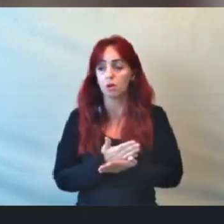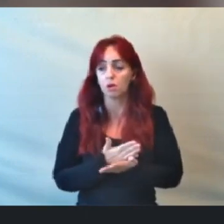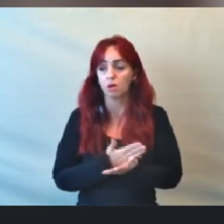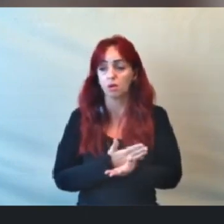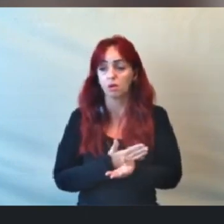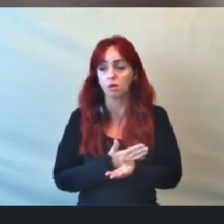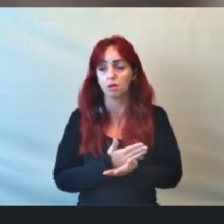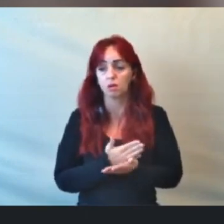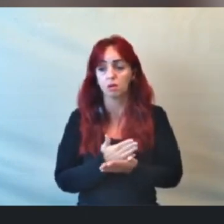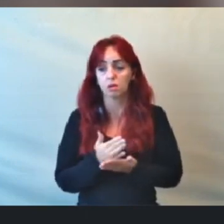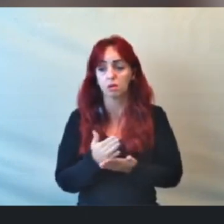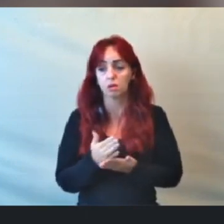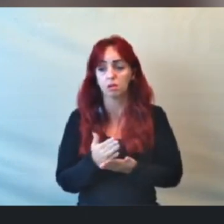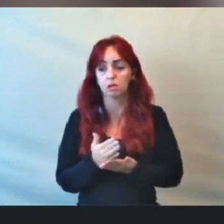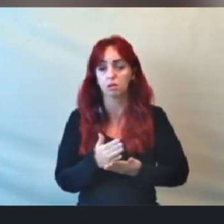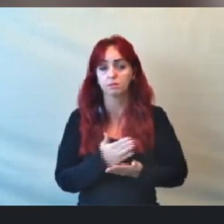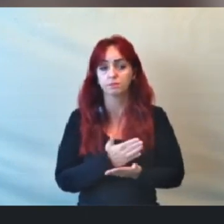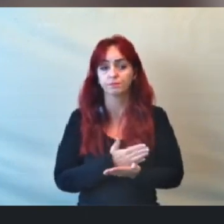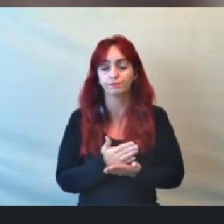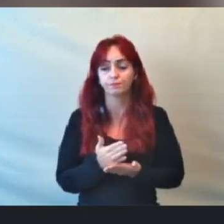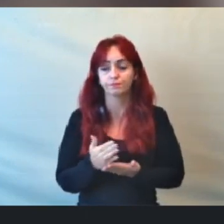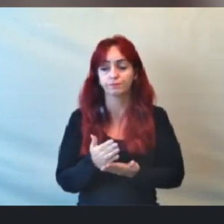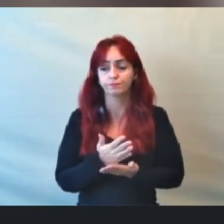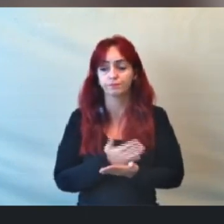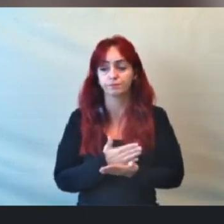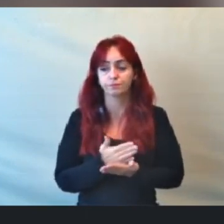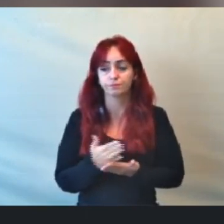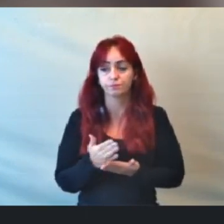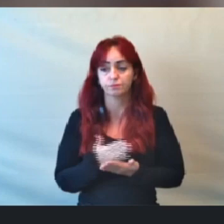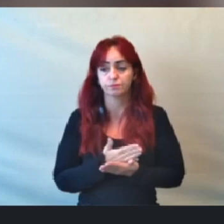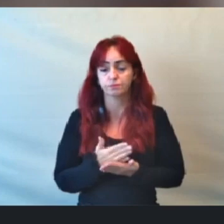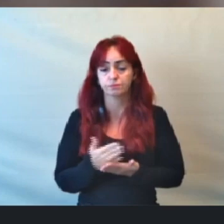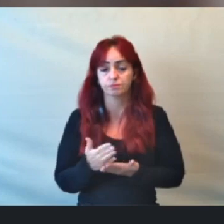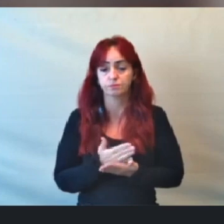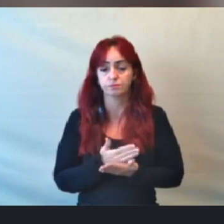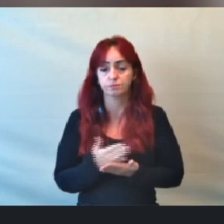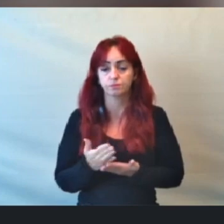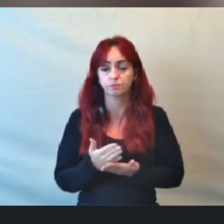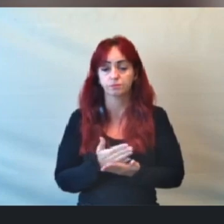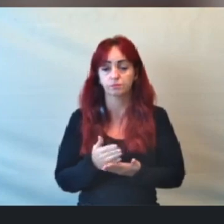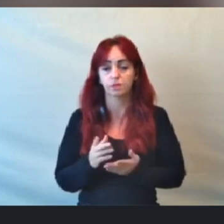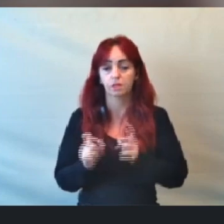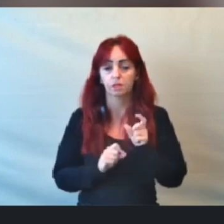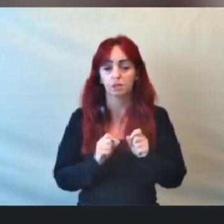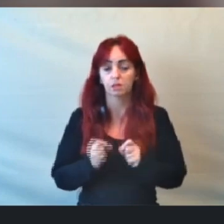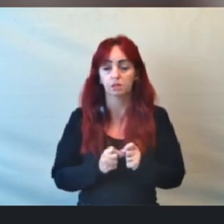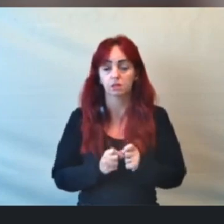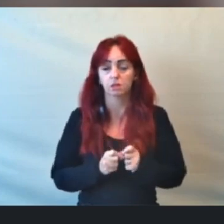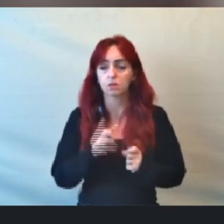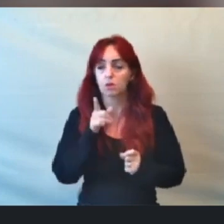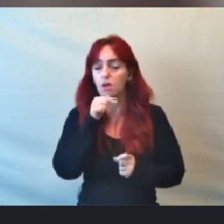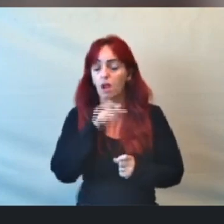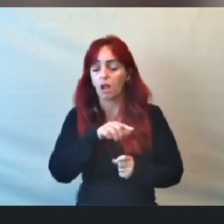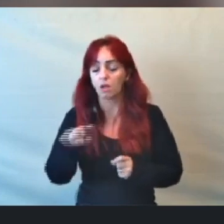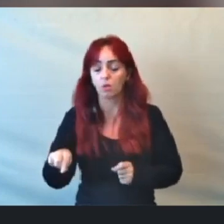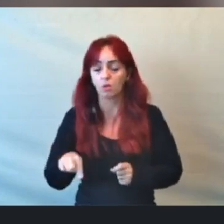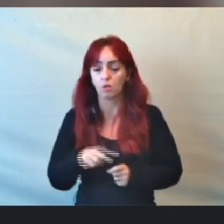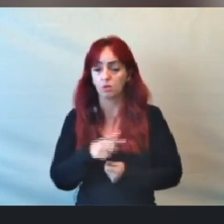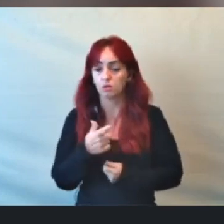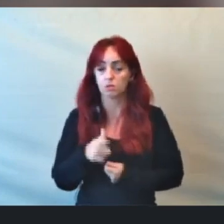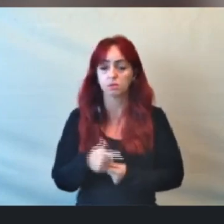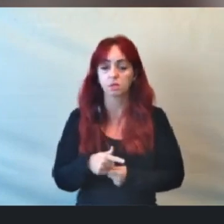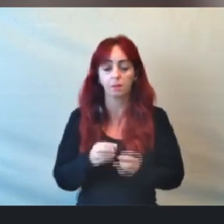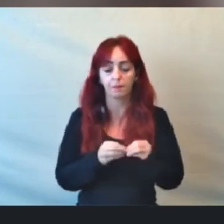aconselhável, né, para caso de eutrofização igual é a Lagoa da Pampulha. Ele é efetivo,